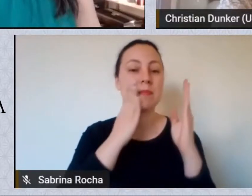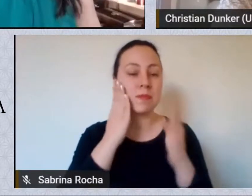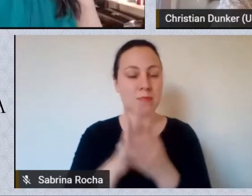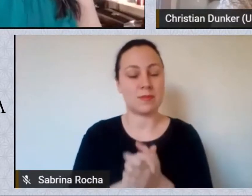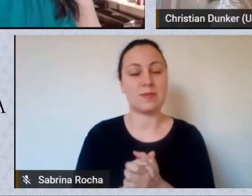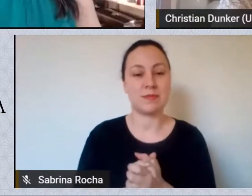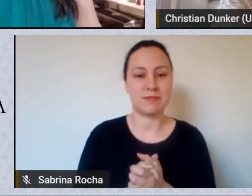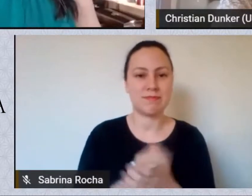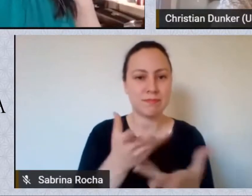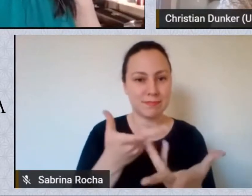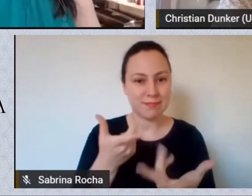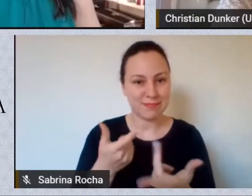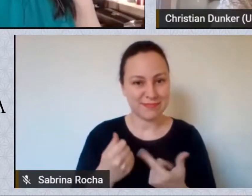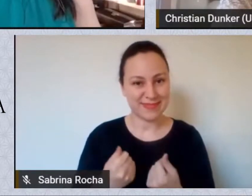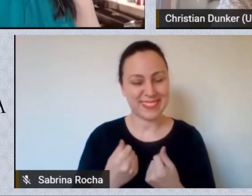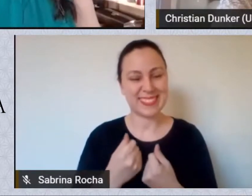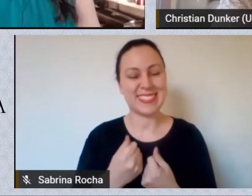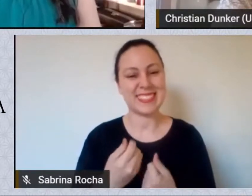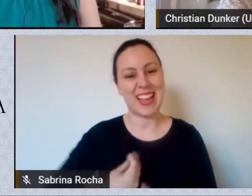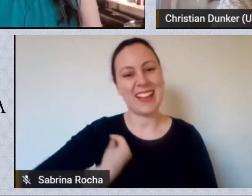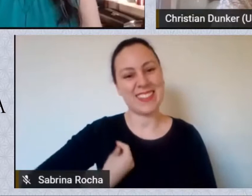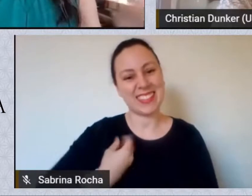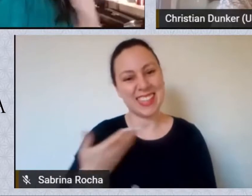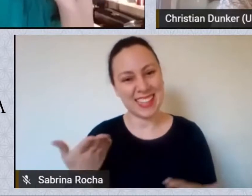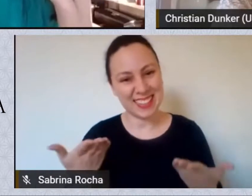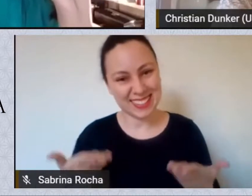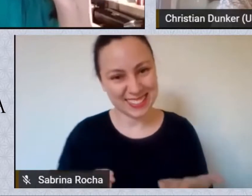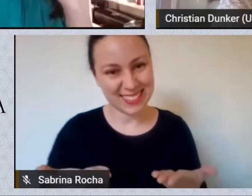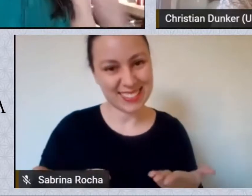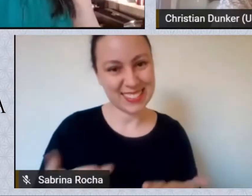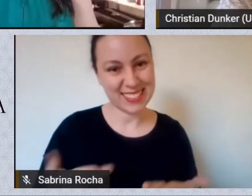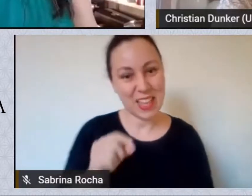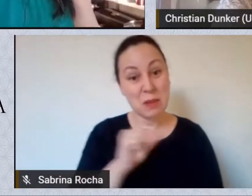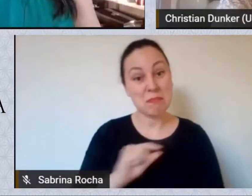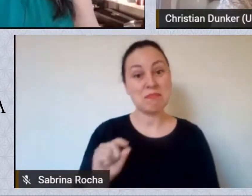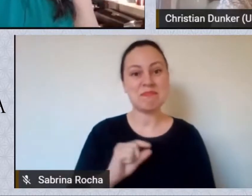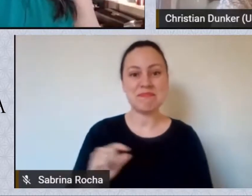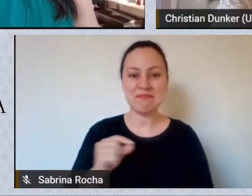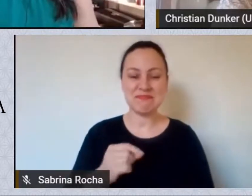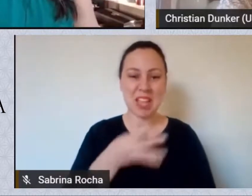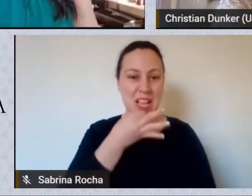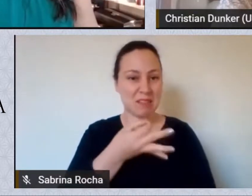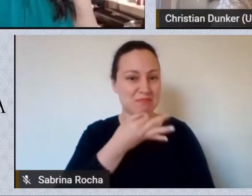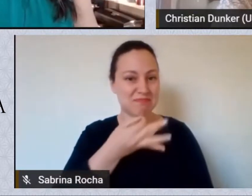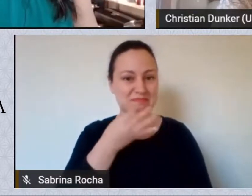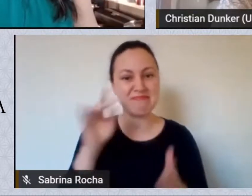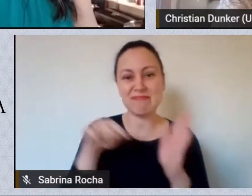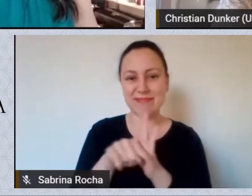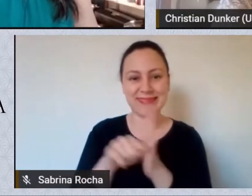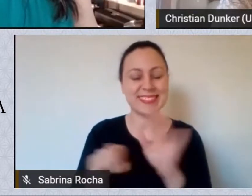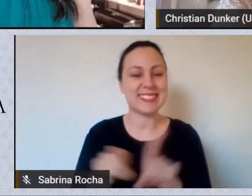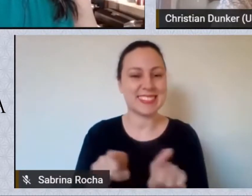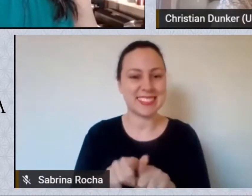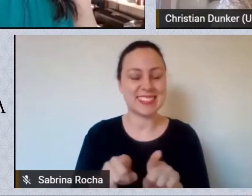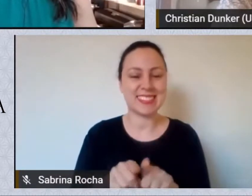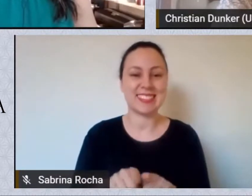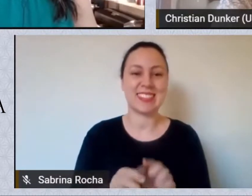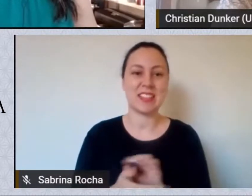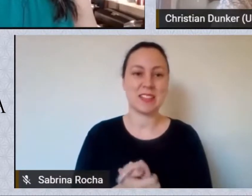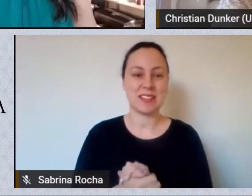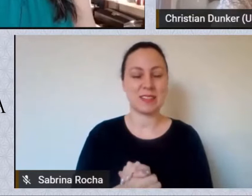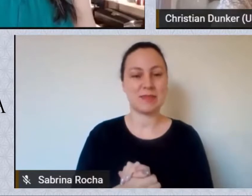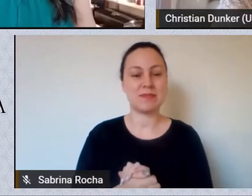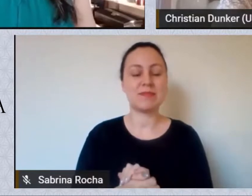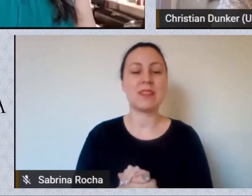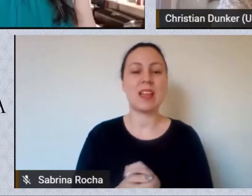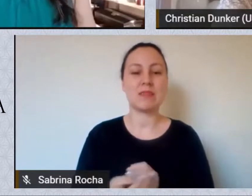eu já te convido a participar com a gente dessa conversa, deixando seus comentários e perguntas aqui no nosso chat. A nossa produção encaminha